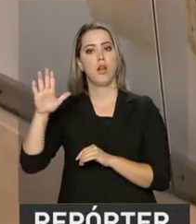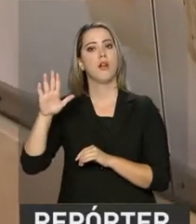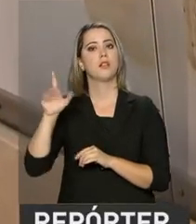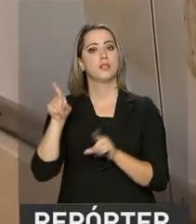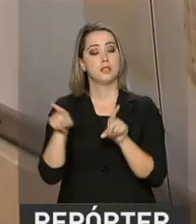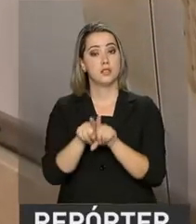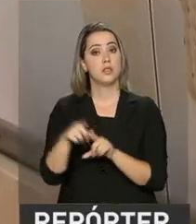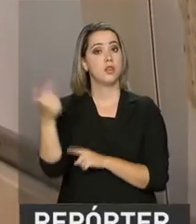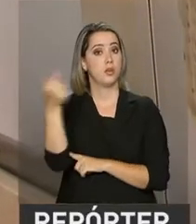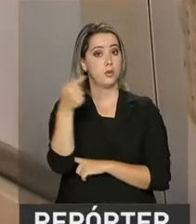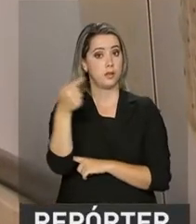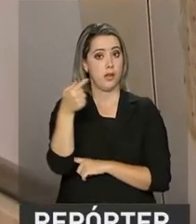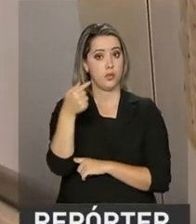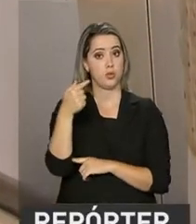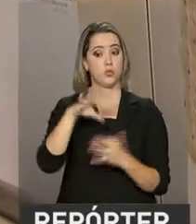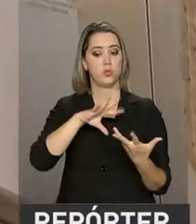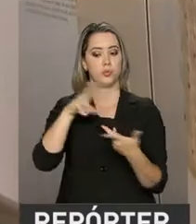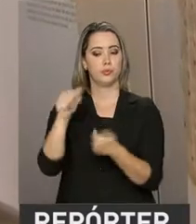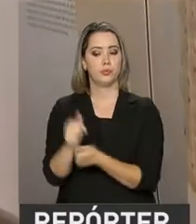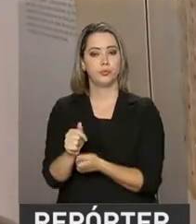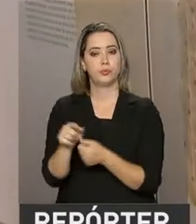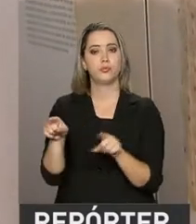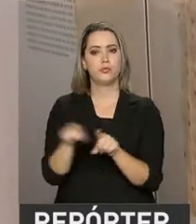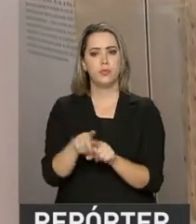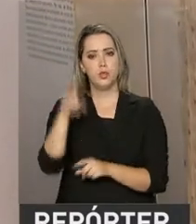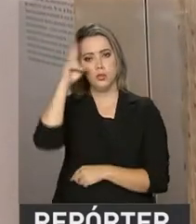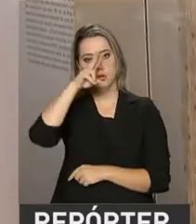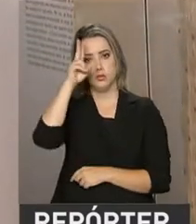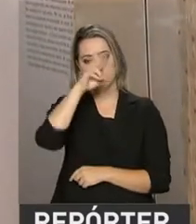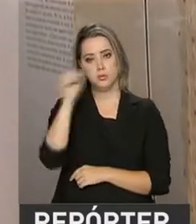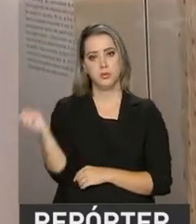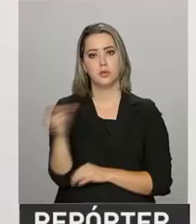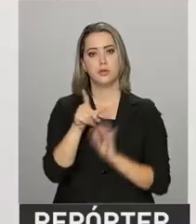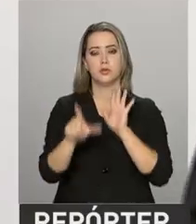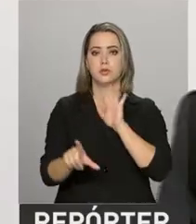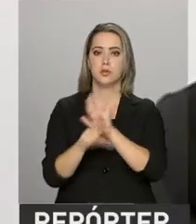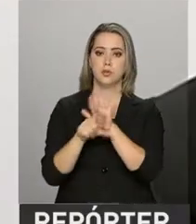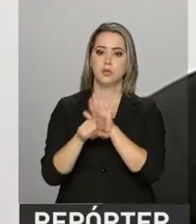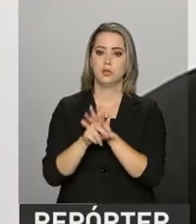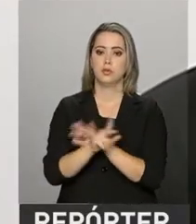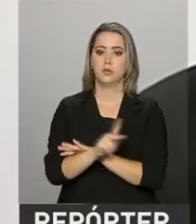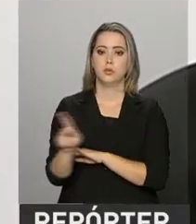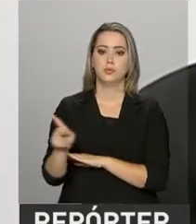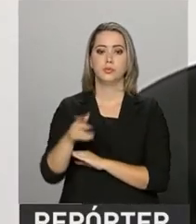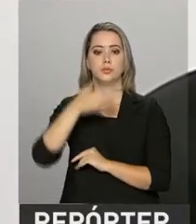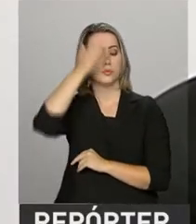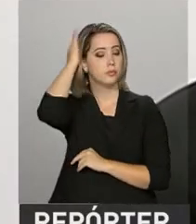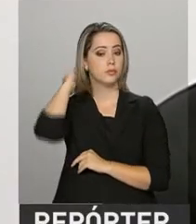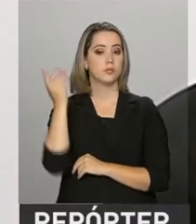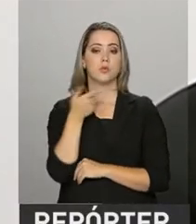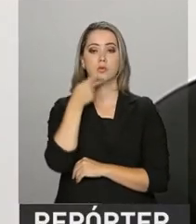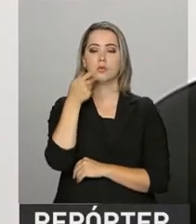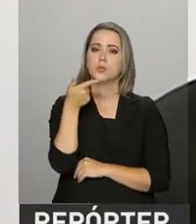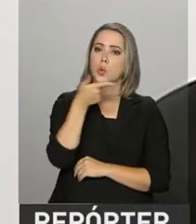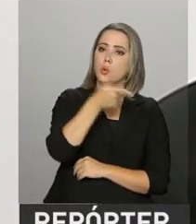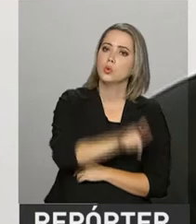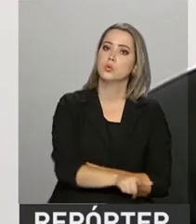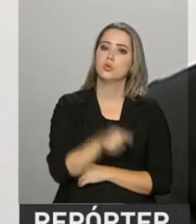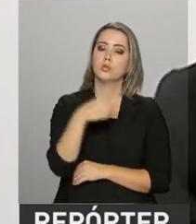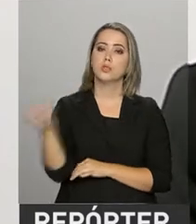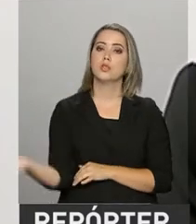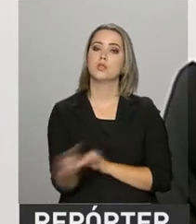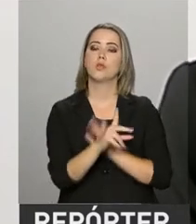e ao lembrar a importância das reformas como a previdenciária ea trabalhista o presidente michel temer reafirmou que elas